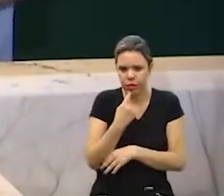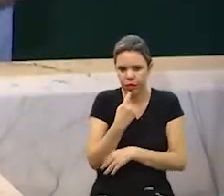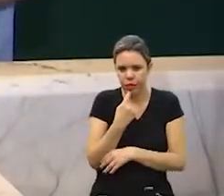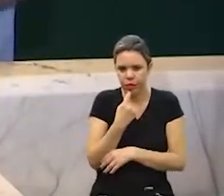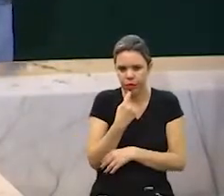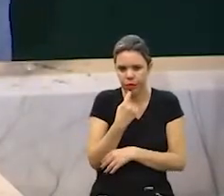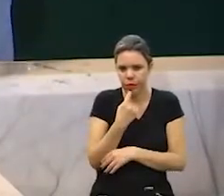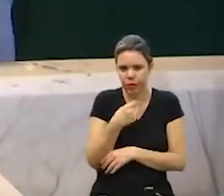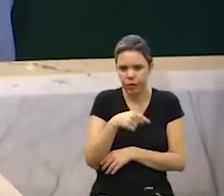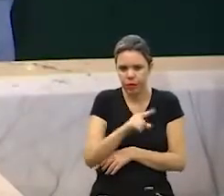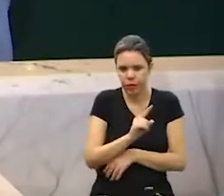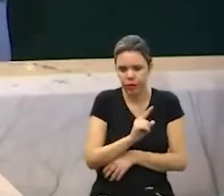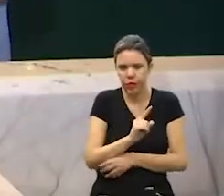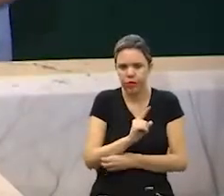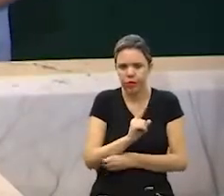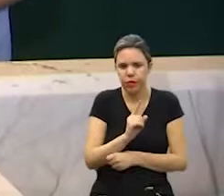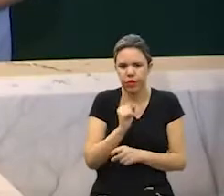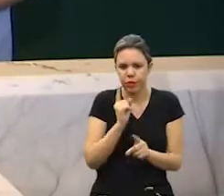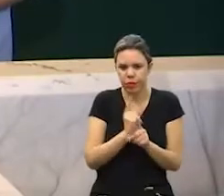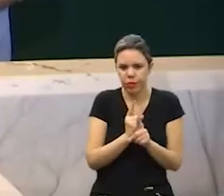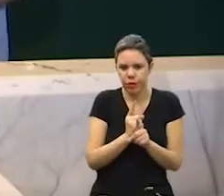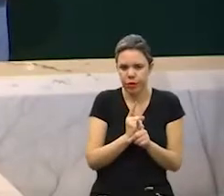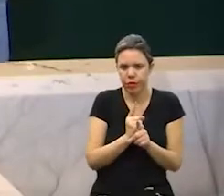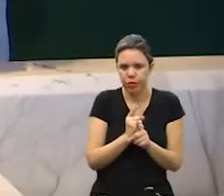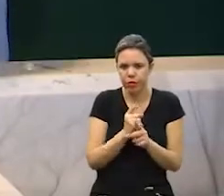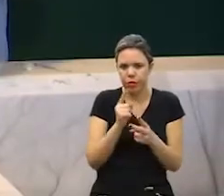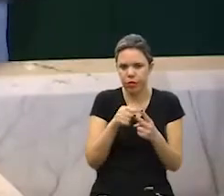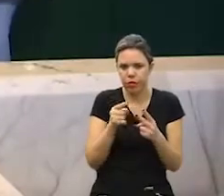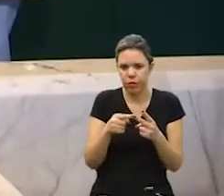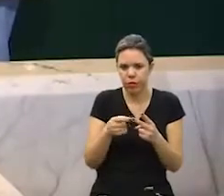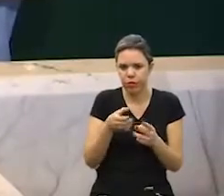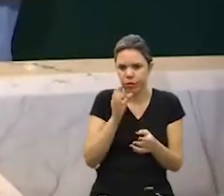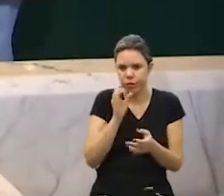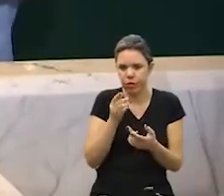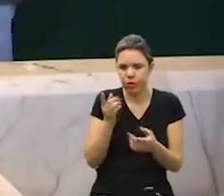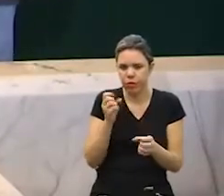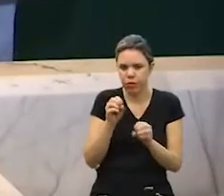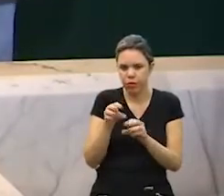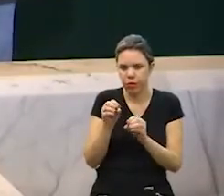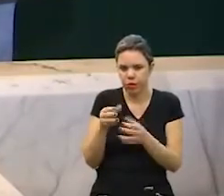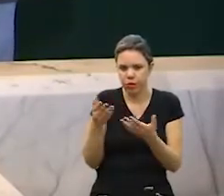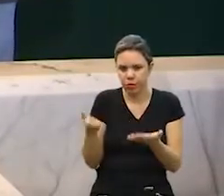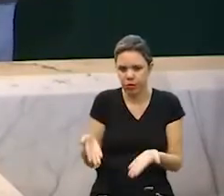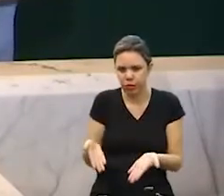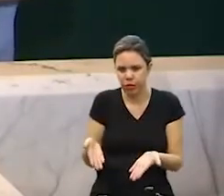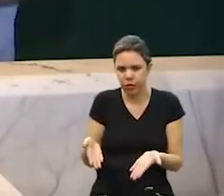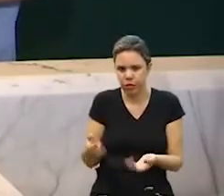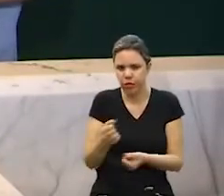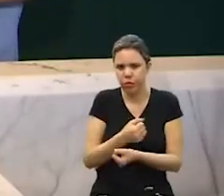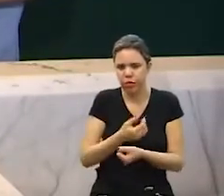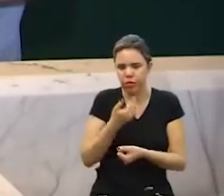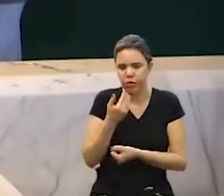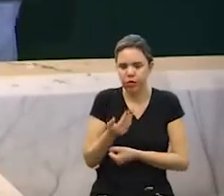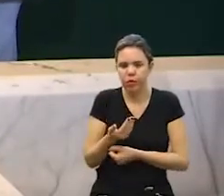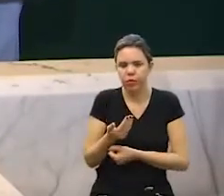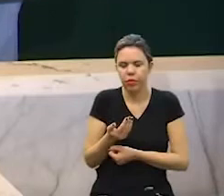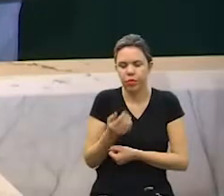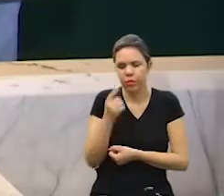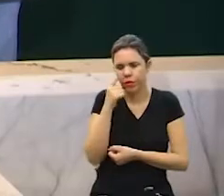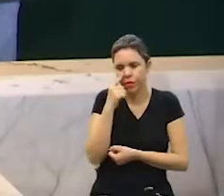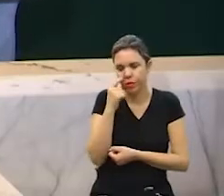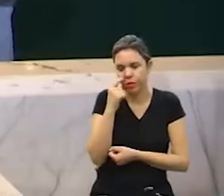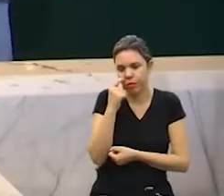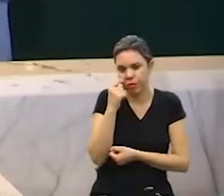Câmara Campinas. Vai lá e encontra os outros 2 coquetéis que a gente ensinou aqui no Cozinha Fácil. E